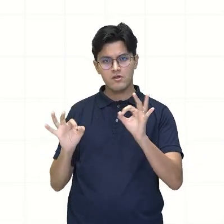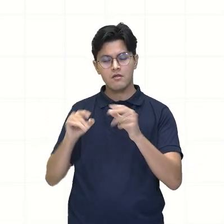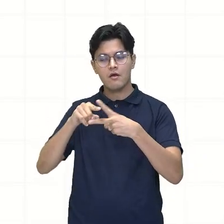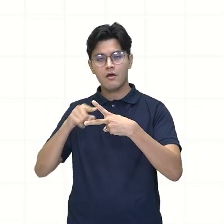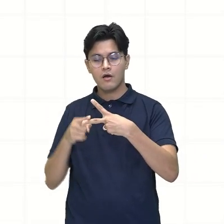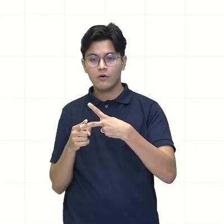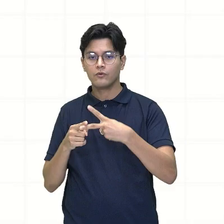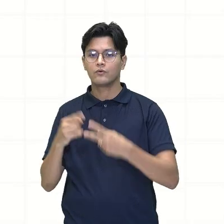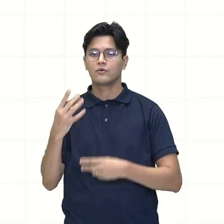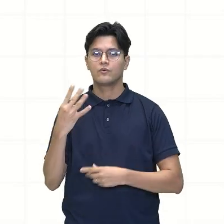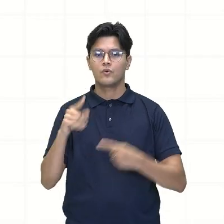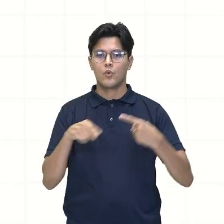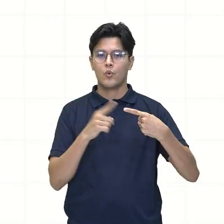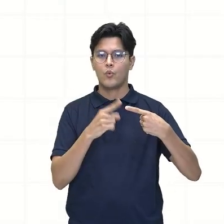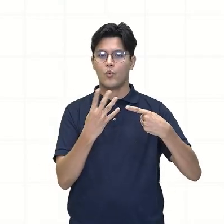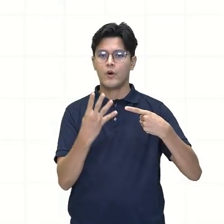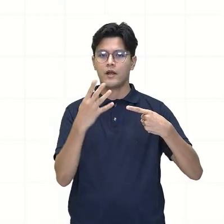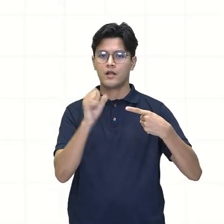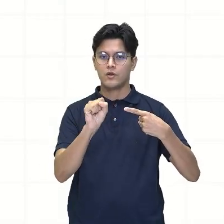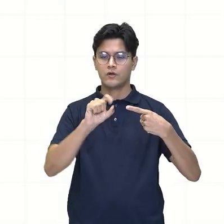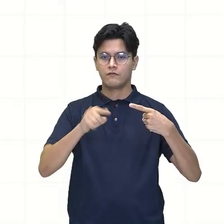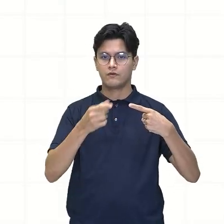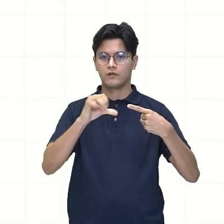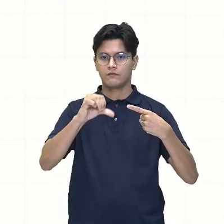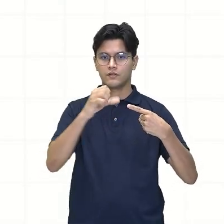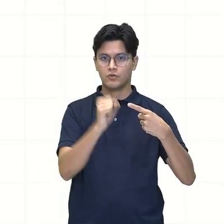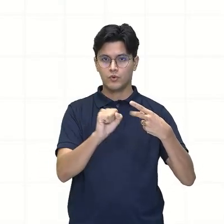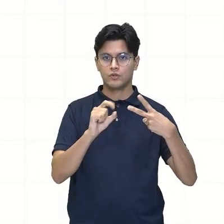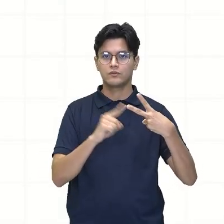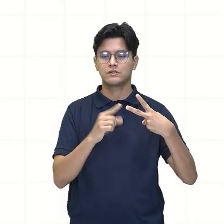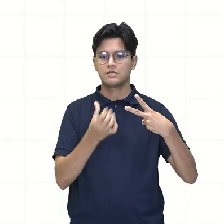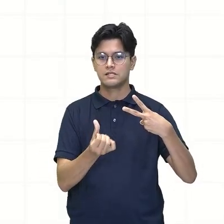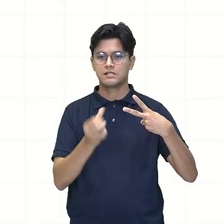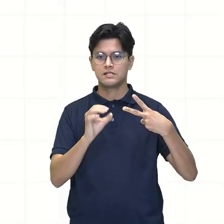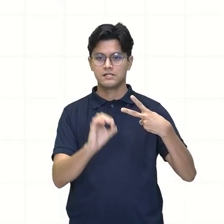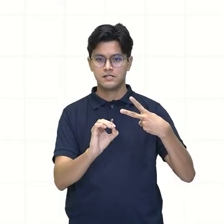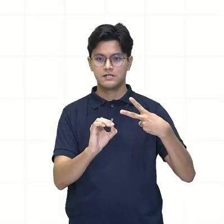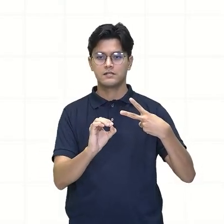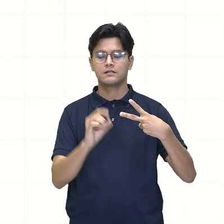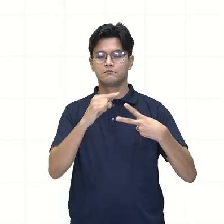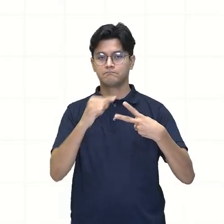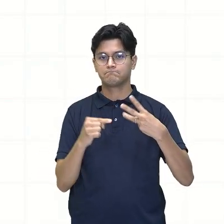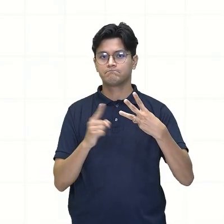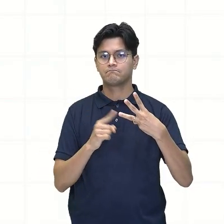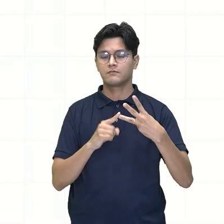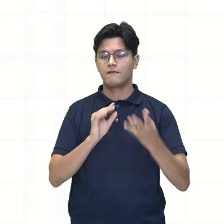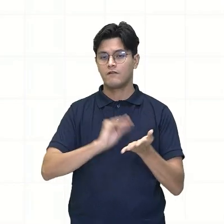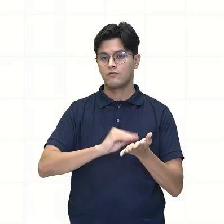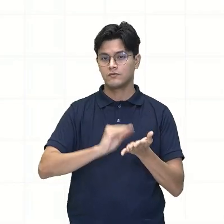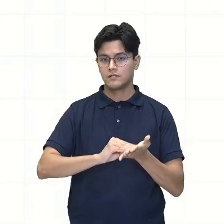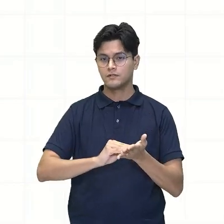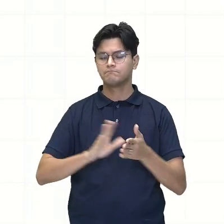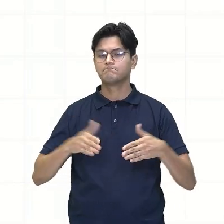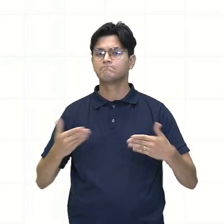48,98 graus e 60 graus. Então, temos aqui novamente a nossa figura.